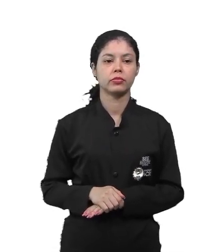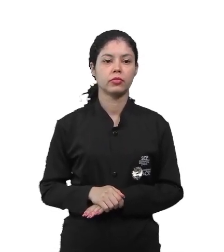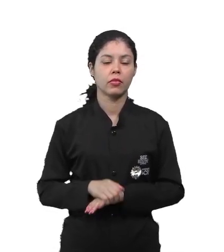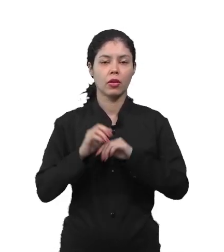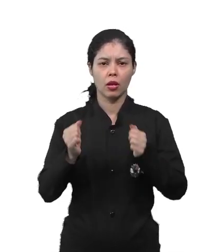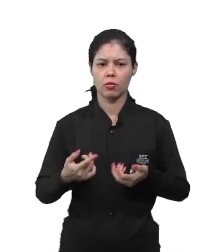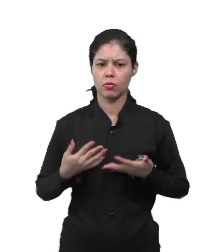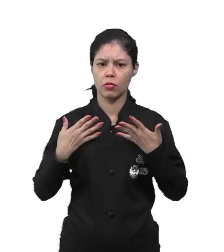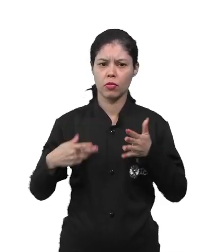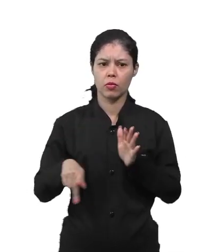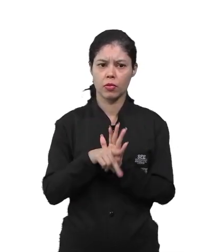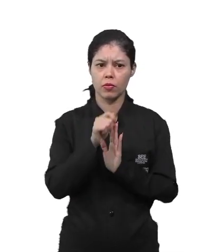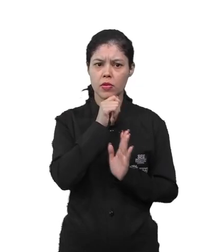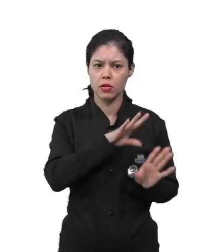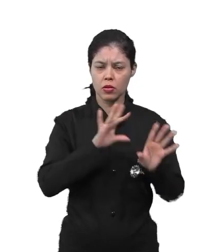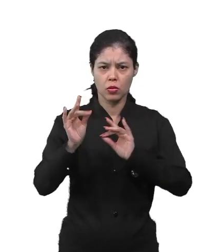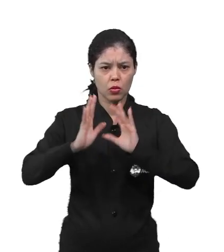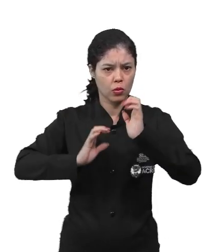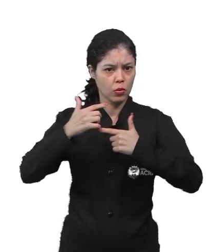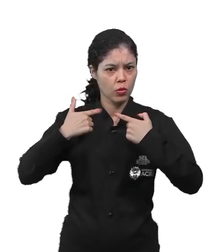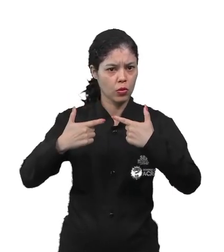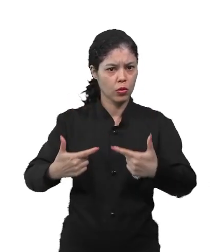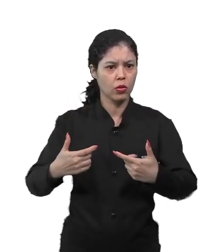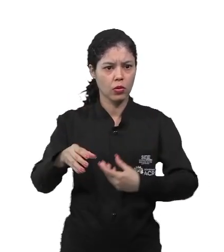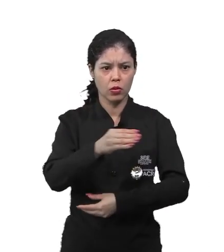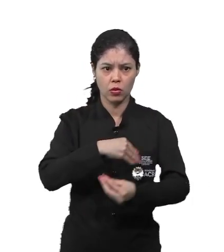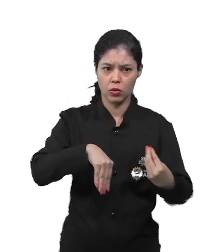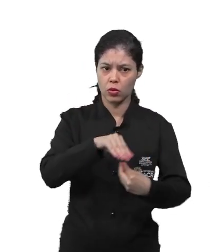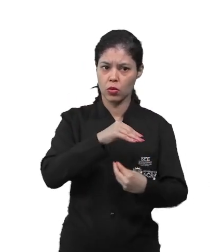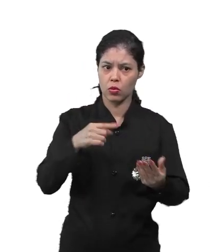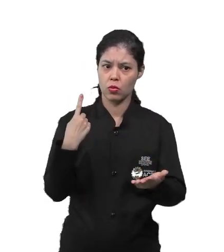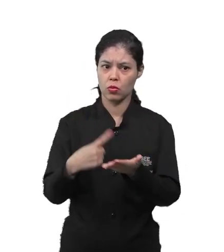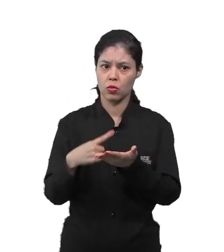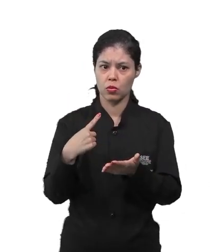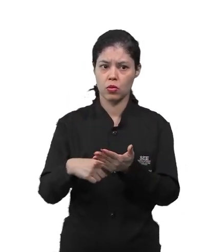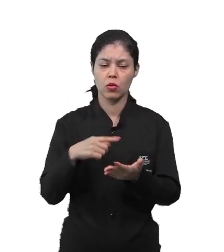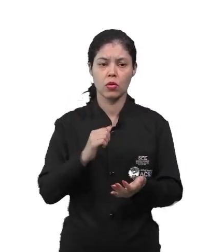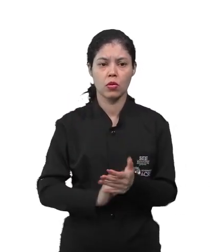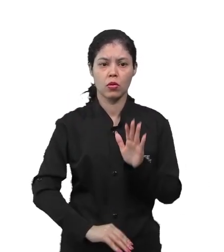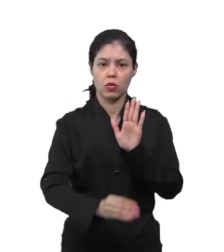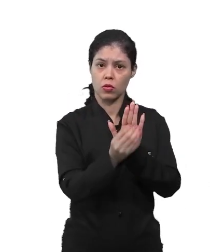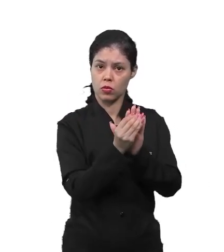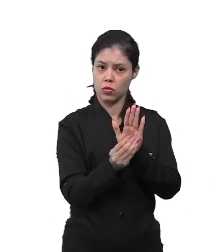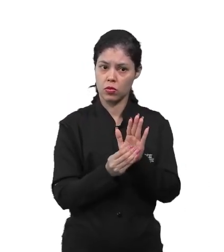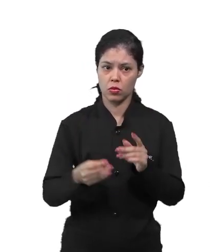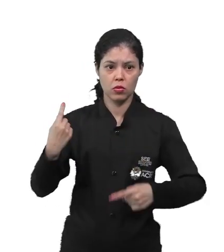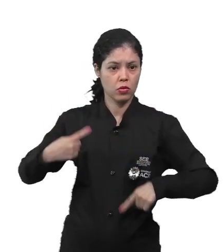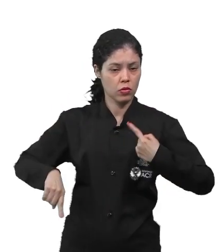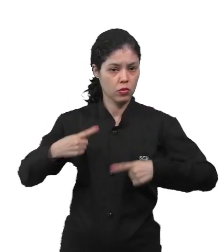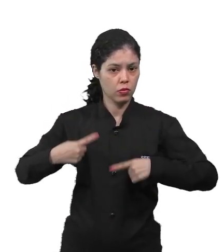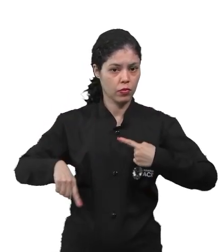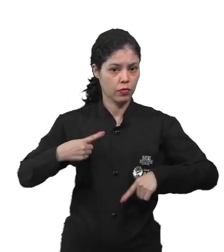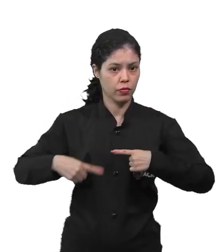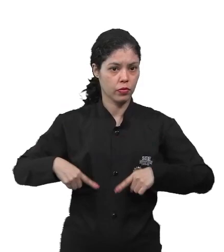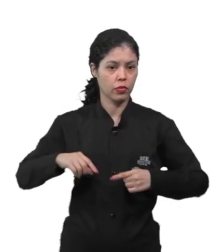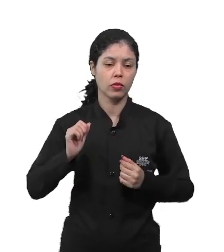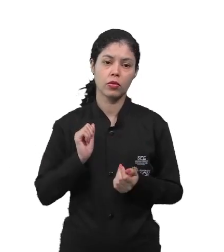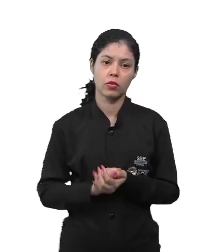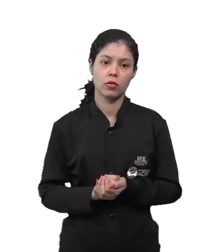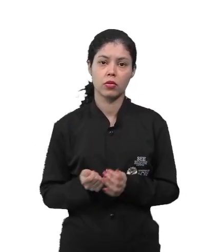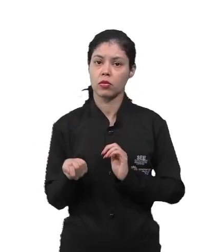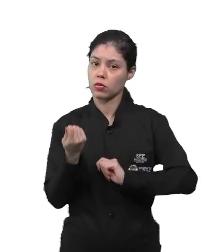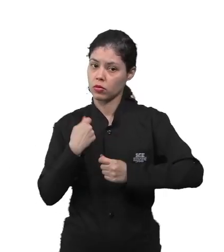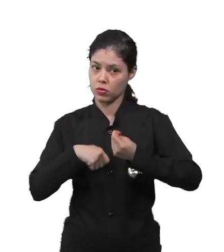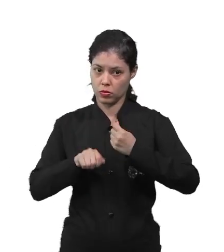As motivações por trás dos conflitos e das guerras envolvem uma combinação de